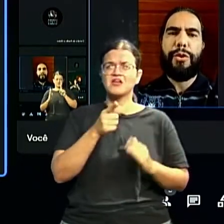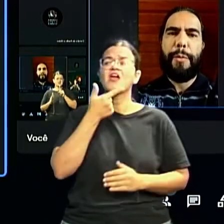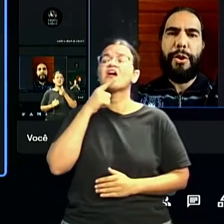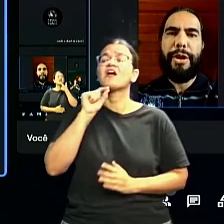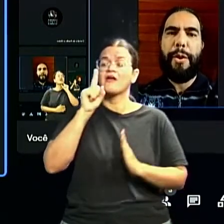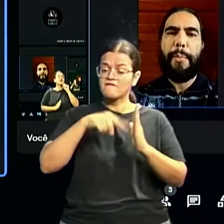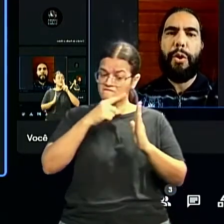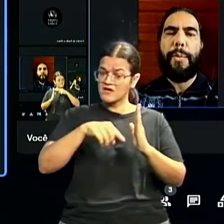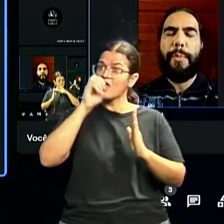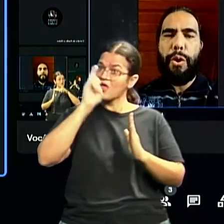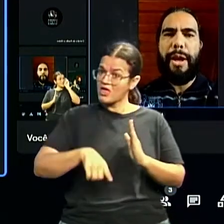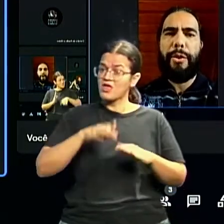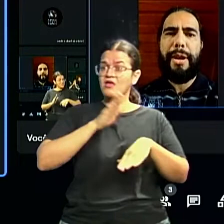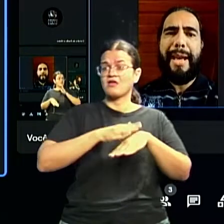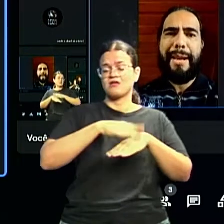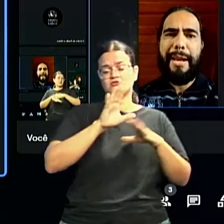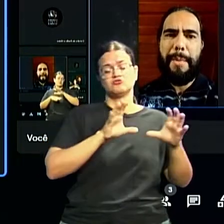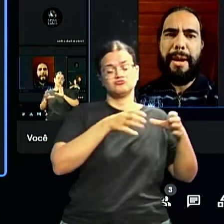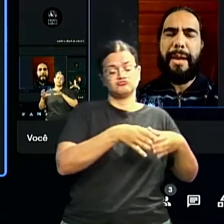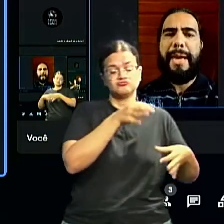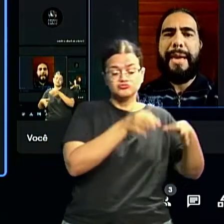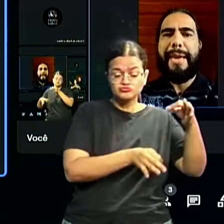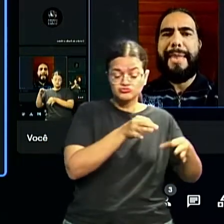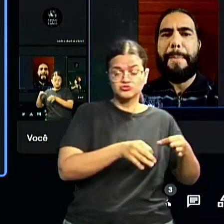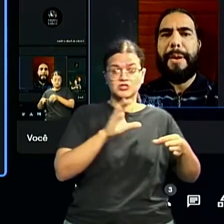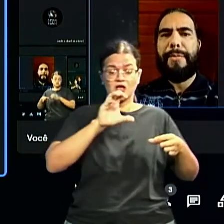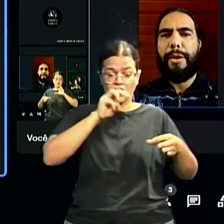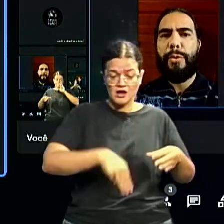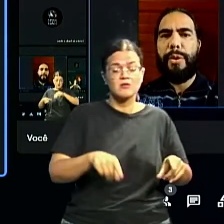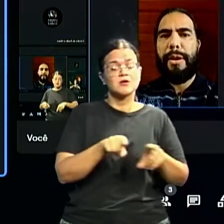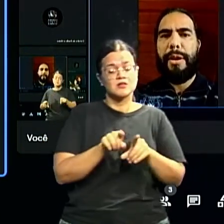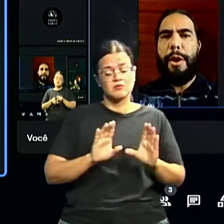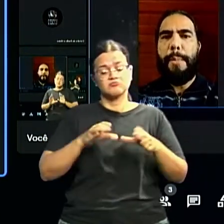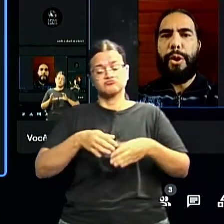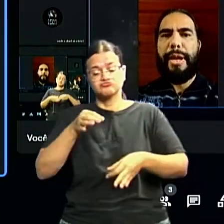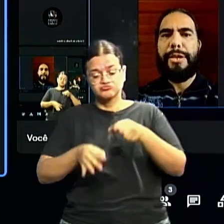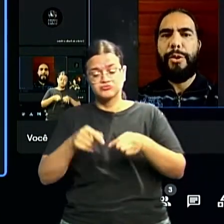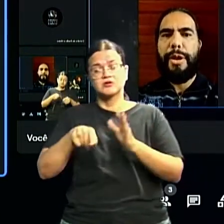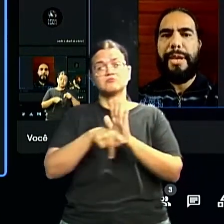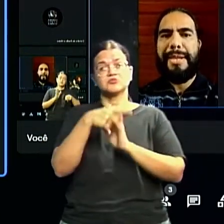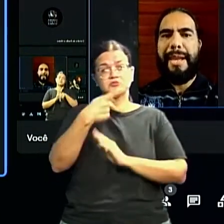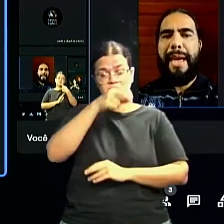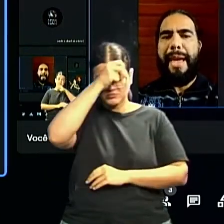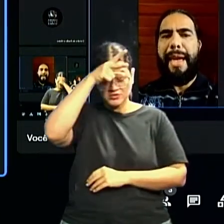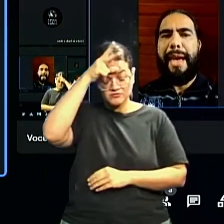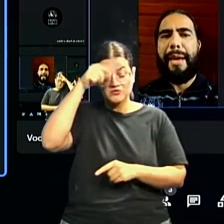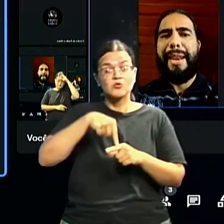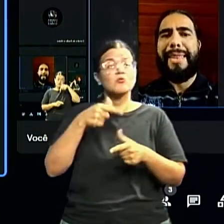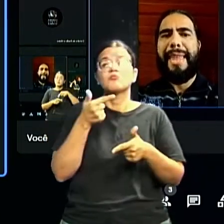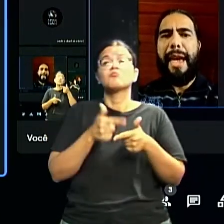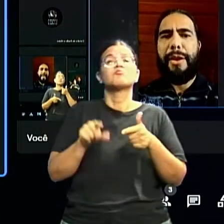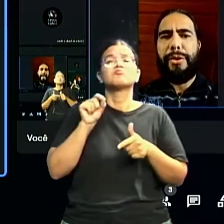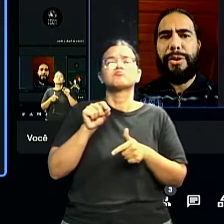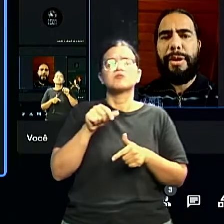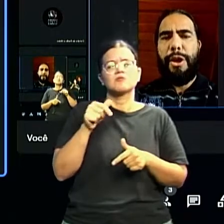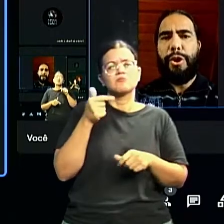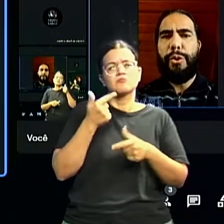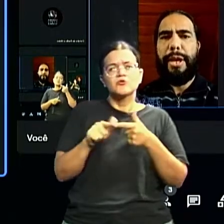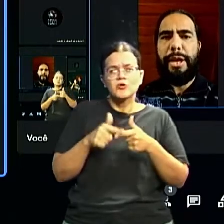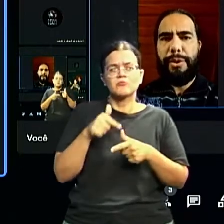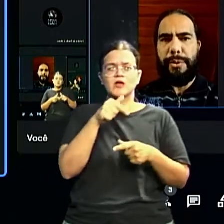Quem vetou o seu projeto foi a Procuradoria da Câmara e da Prefeitura por questões,